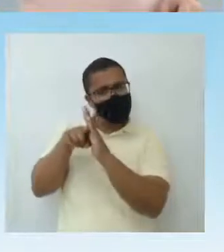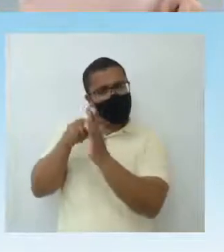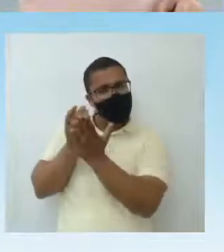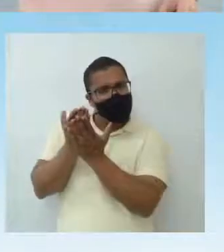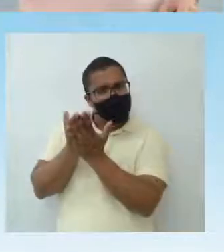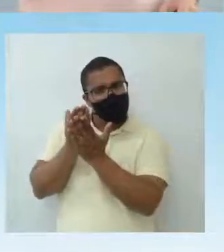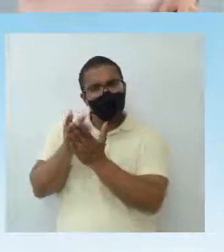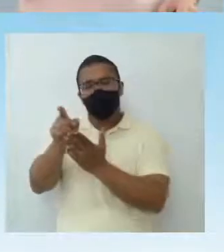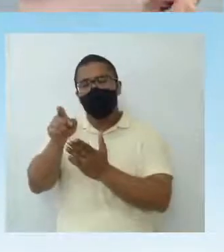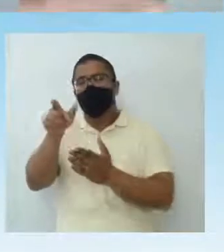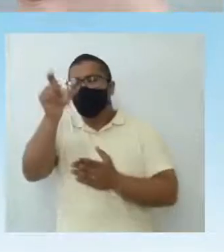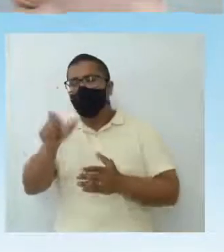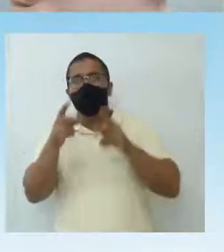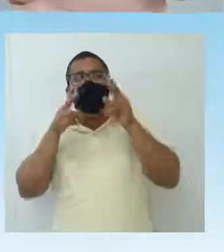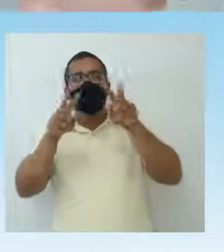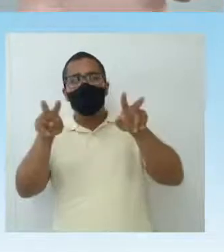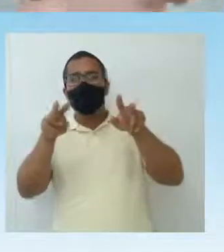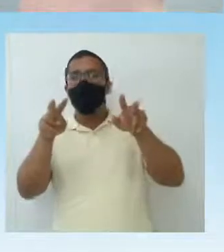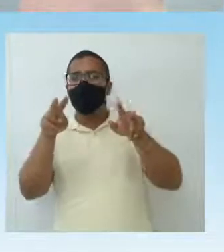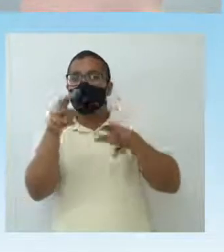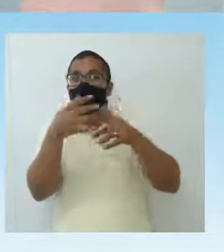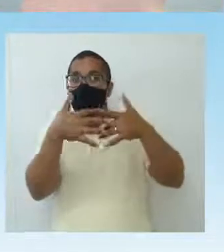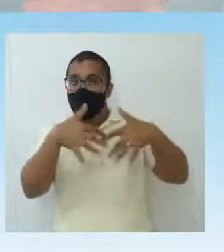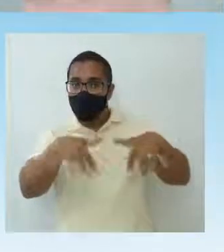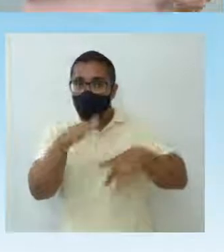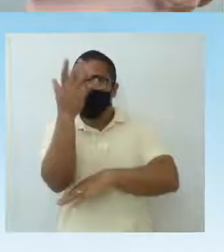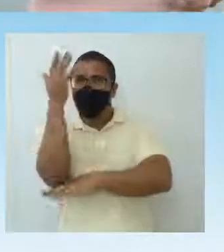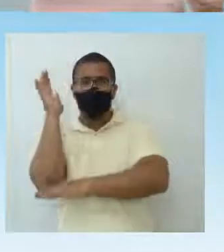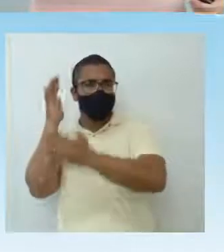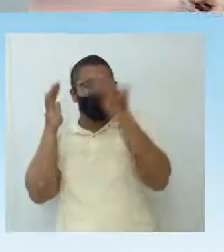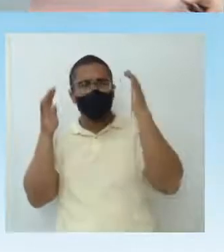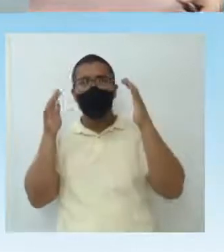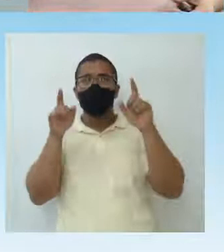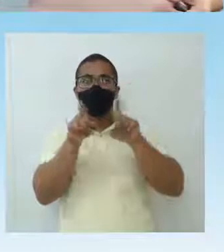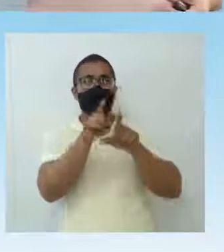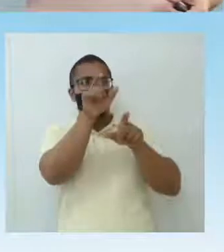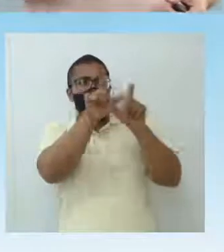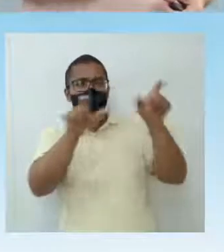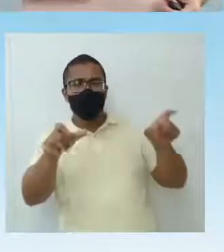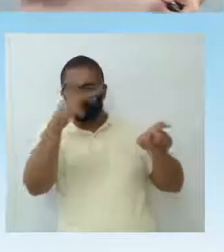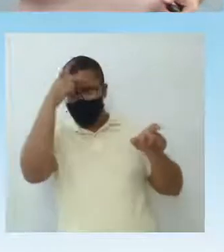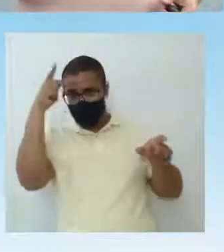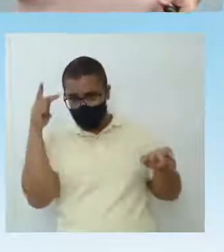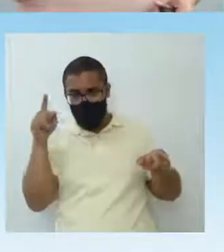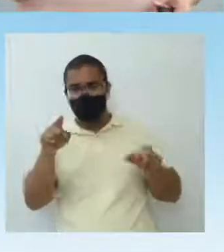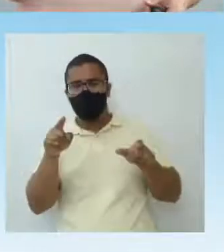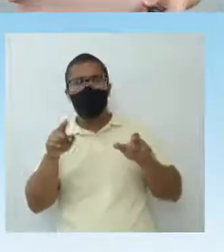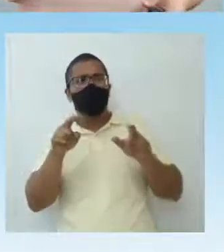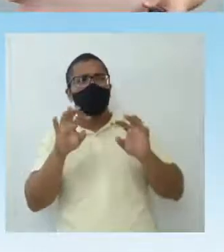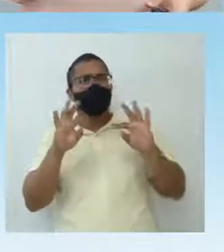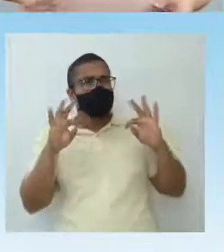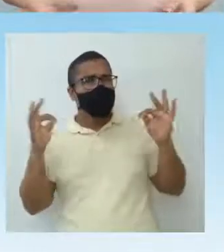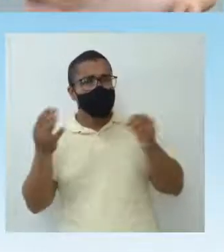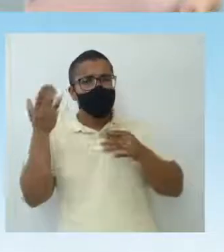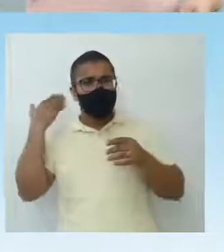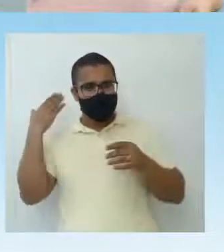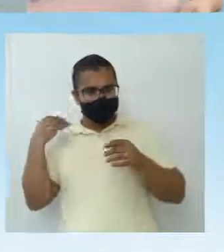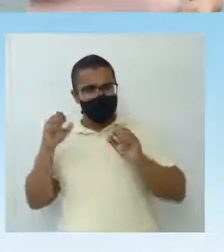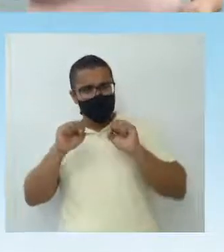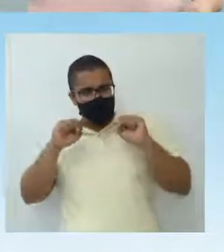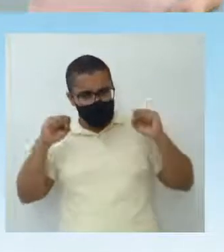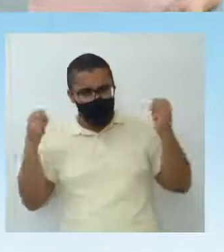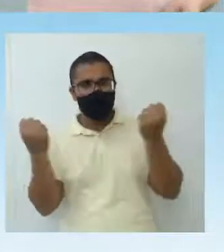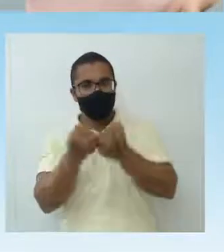visão positiva da natureza e do homem, que impregnou a imaginação de toda a sociedade da época, foi uma